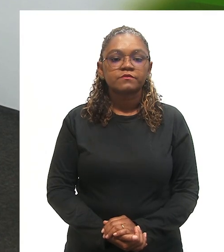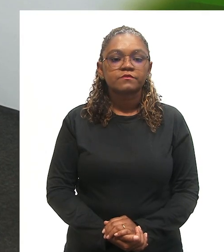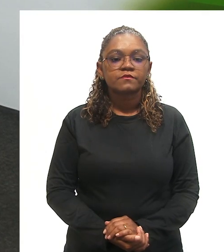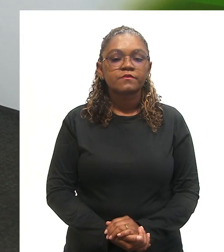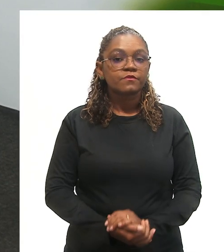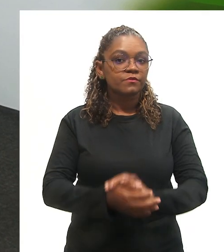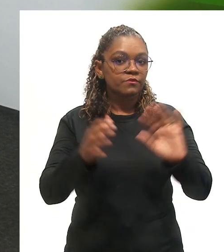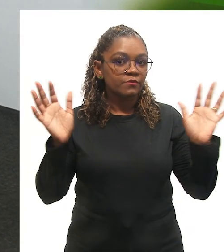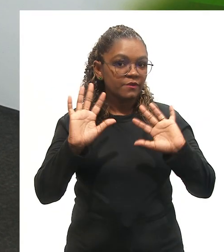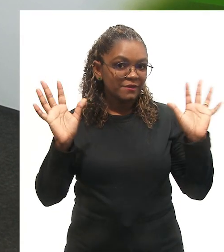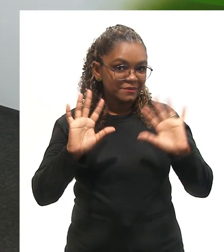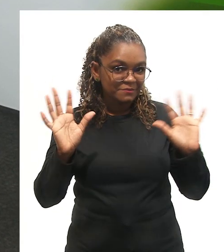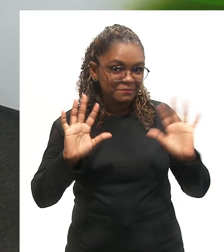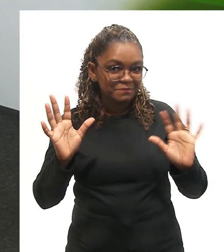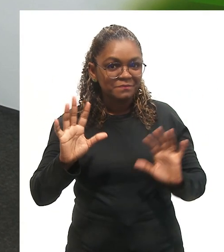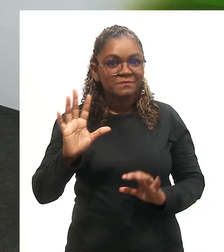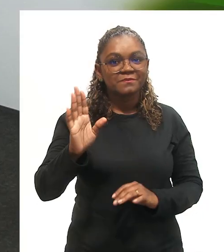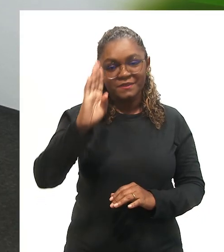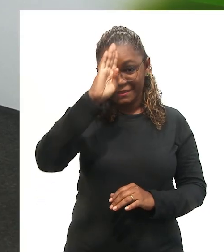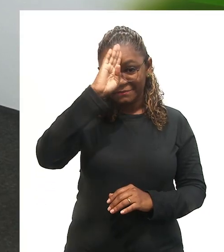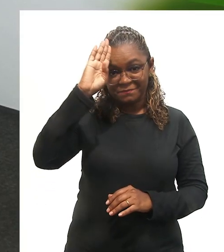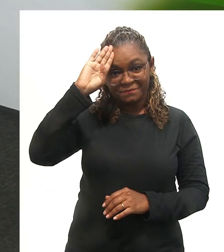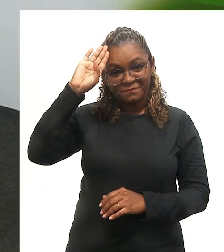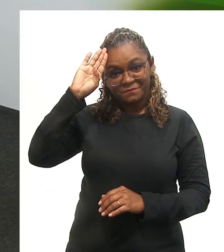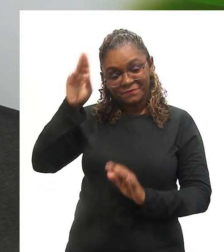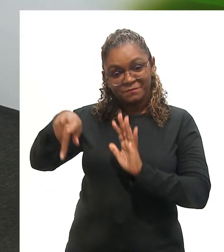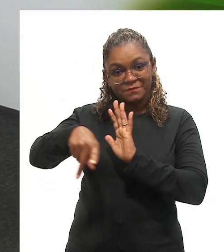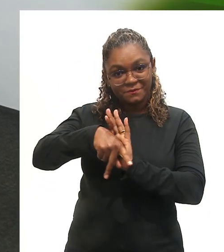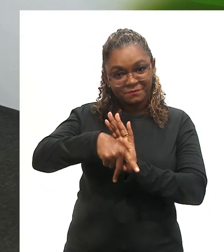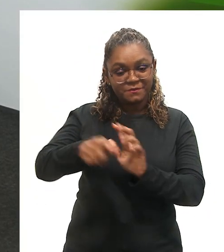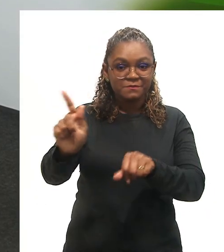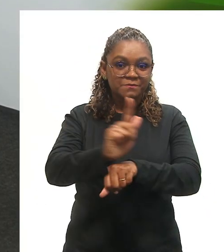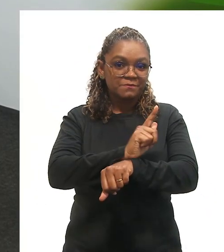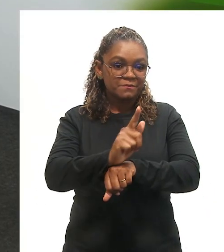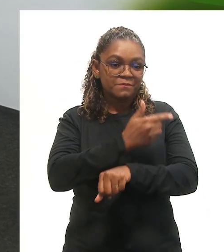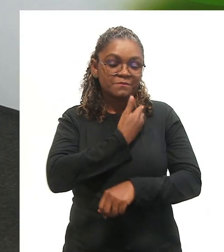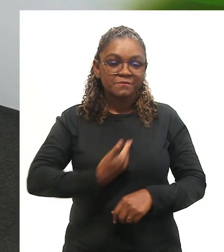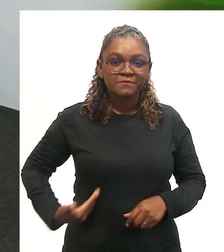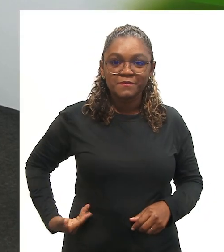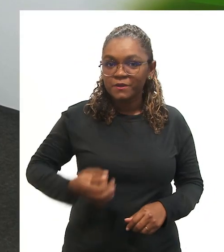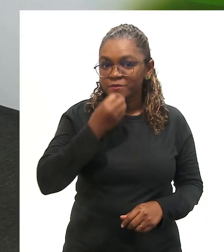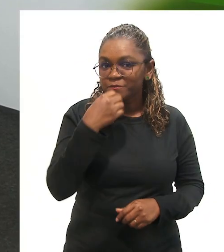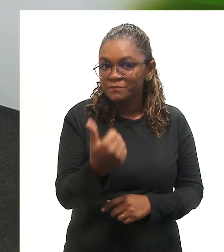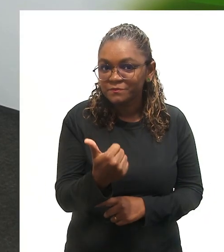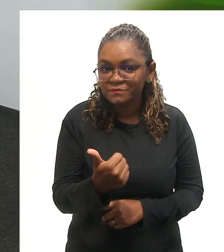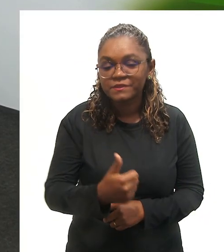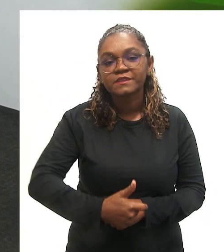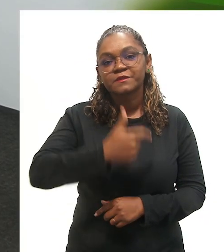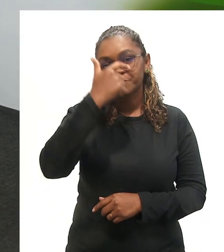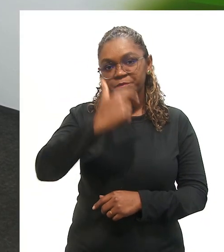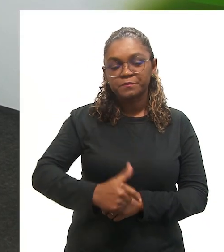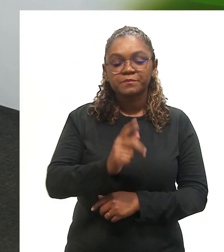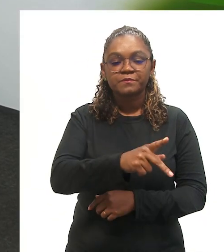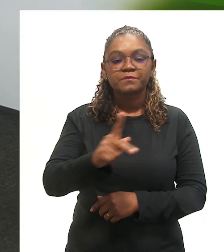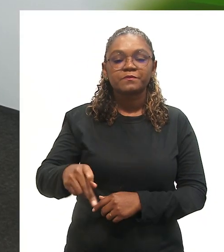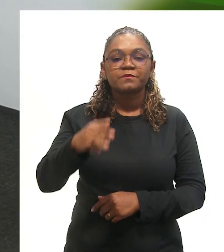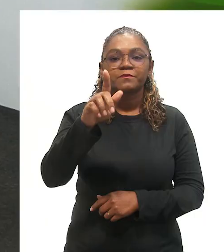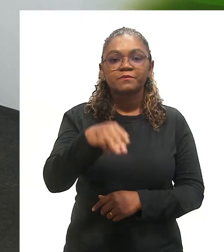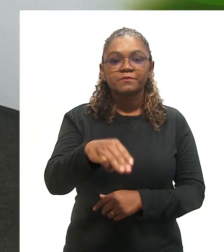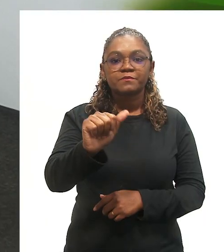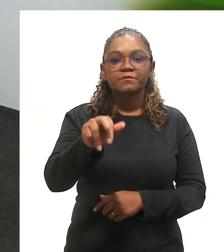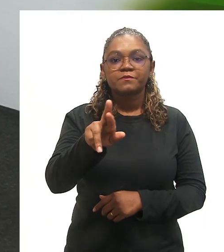Olá, caro aluno de gestão pública, tudo bem? Eu sou a professora Márcia Kongeski e essa é a nossa